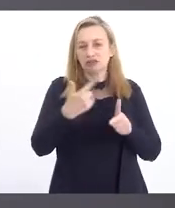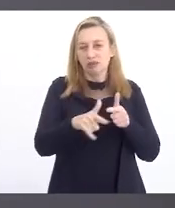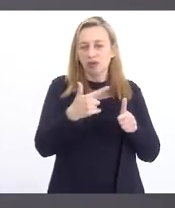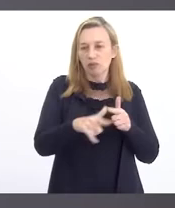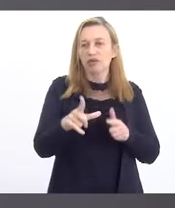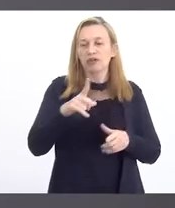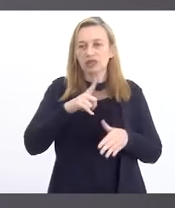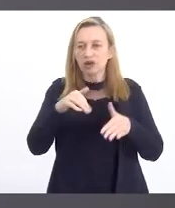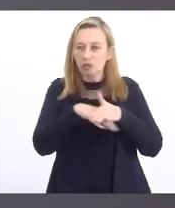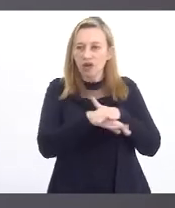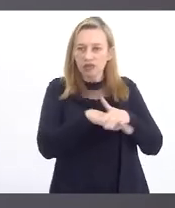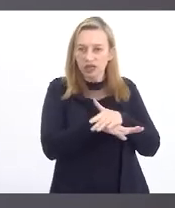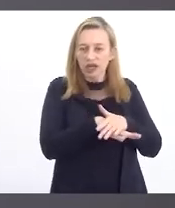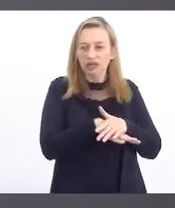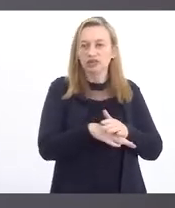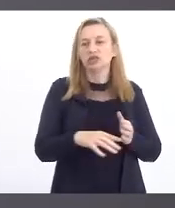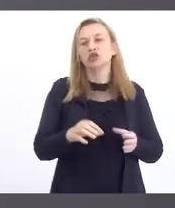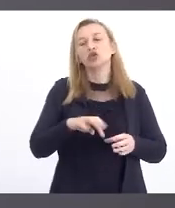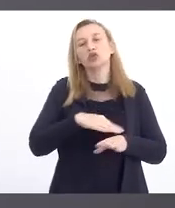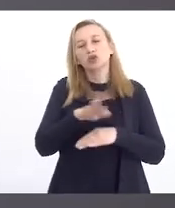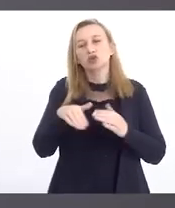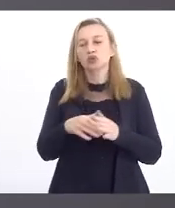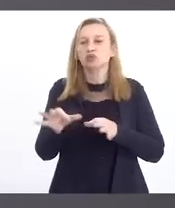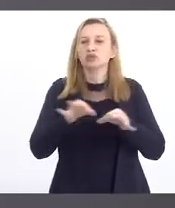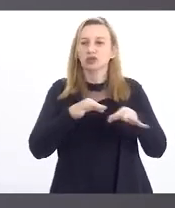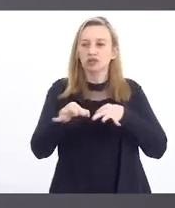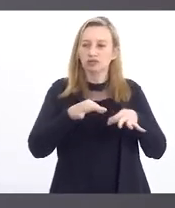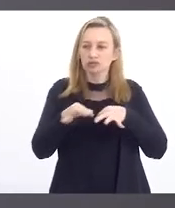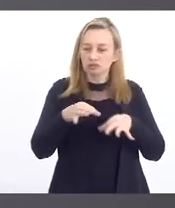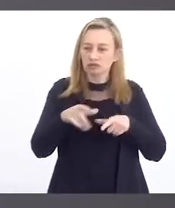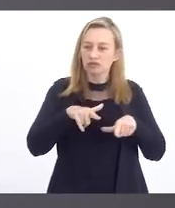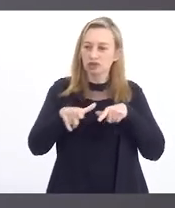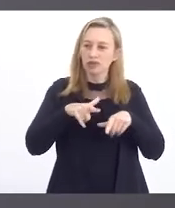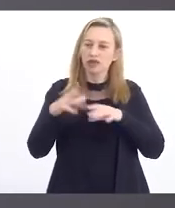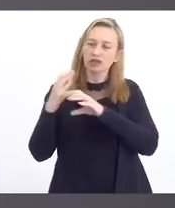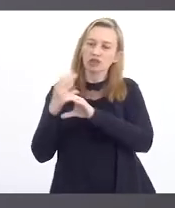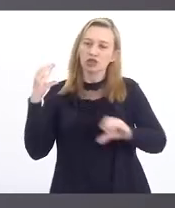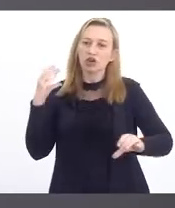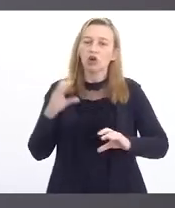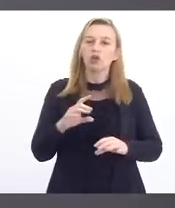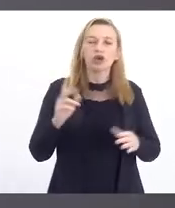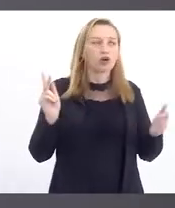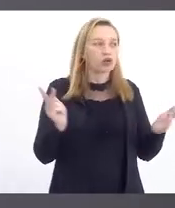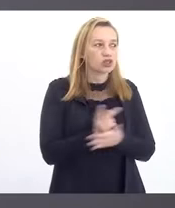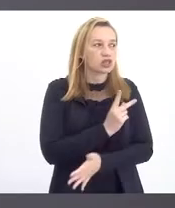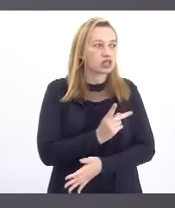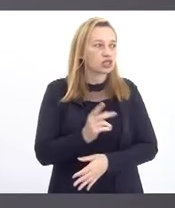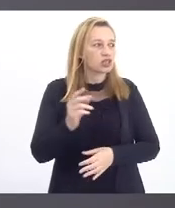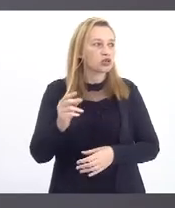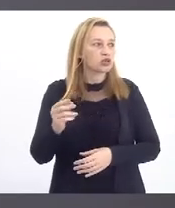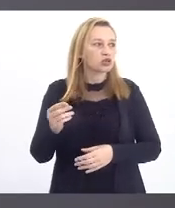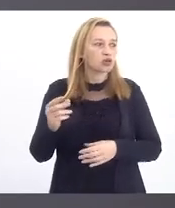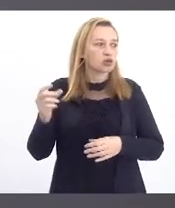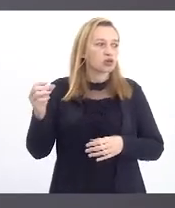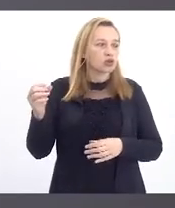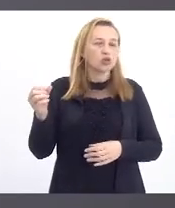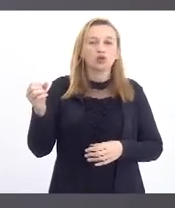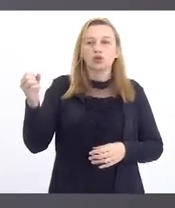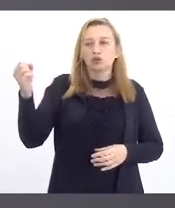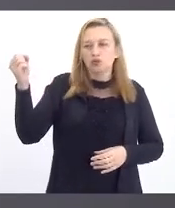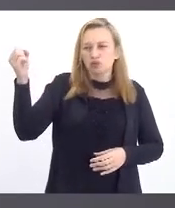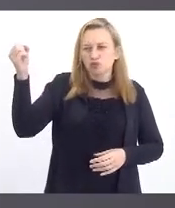porque como todo mundo trabalha na engenharia, existem as probabilidades. O que aconteceu no verão passado